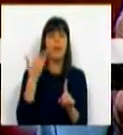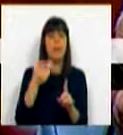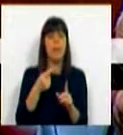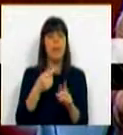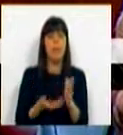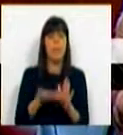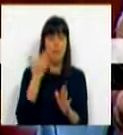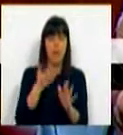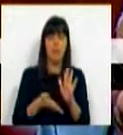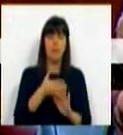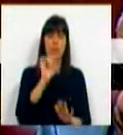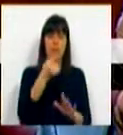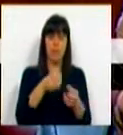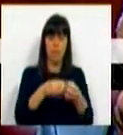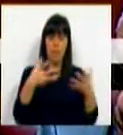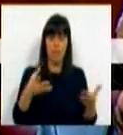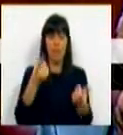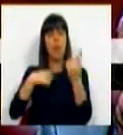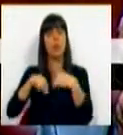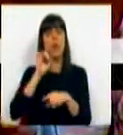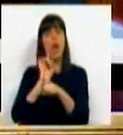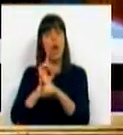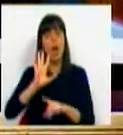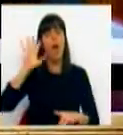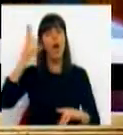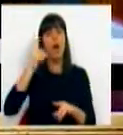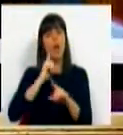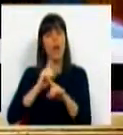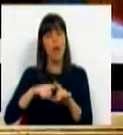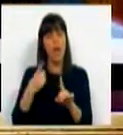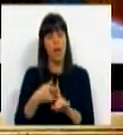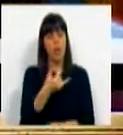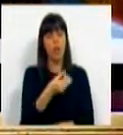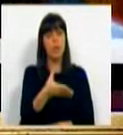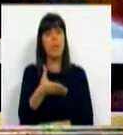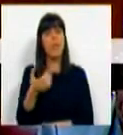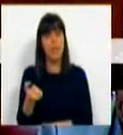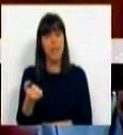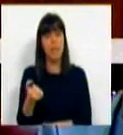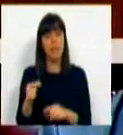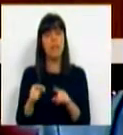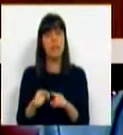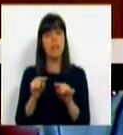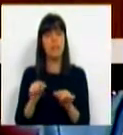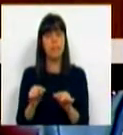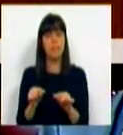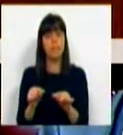contribui mais para a aceleração do crescimento do que aquilo que acontecia em 2015 e, portanto,